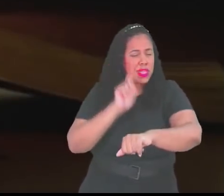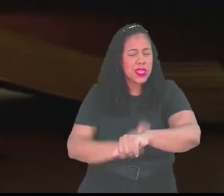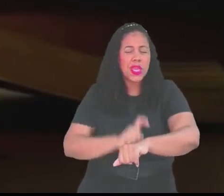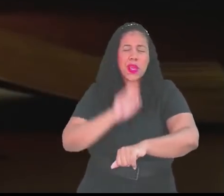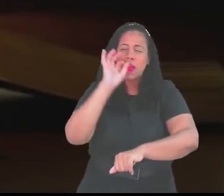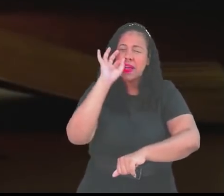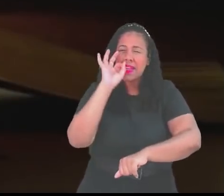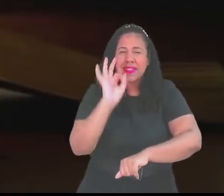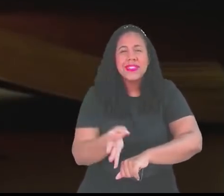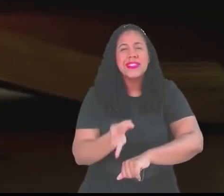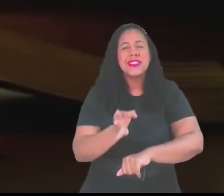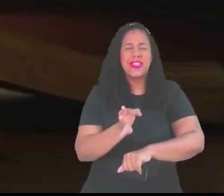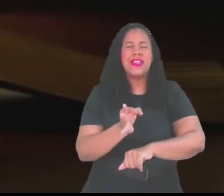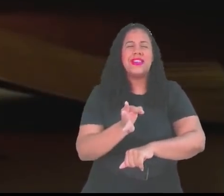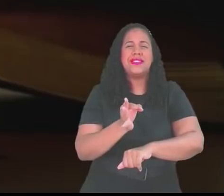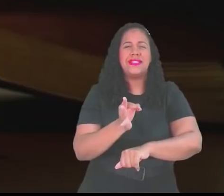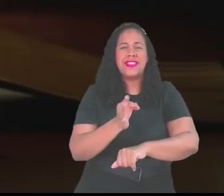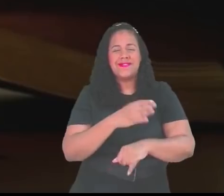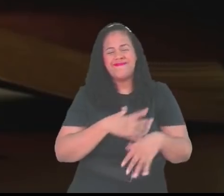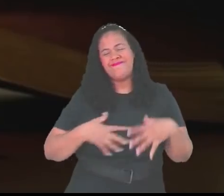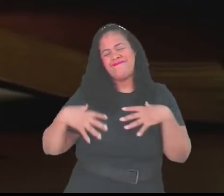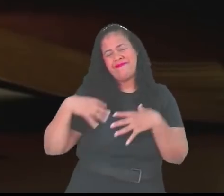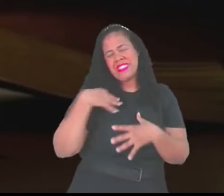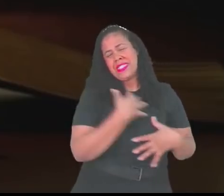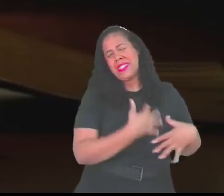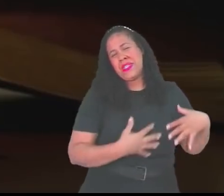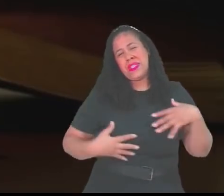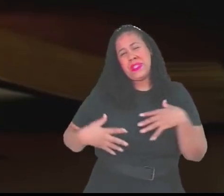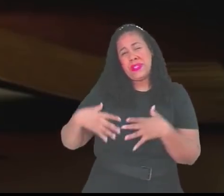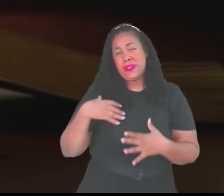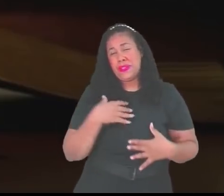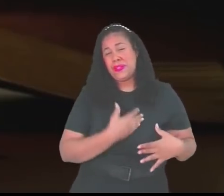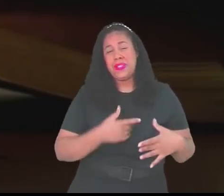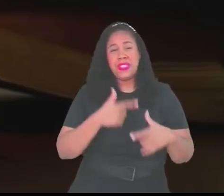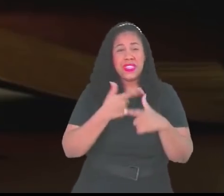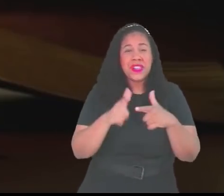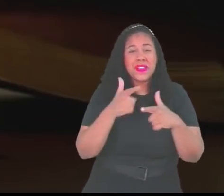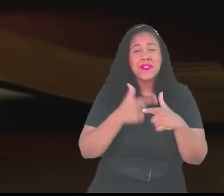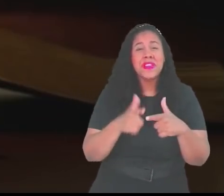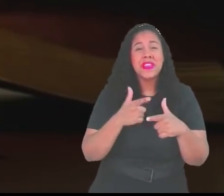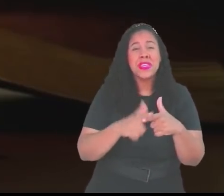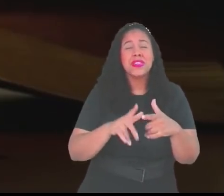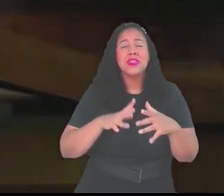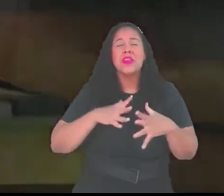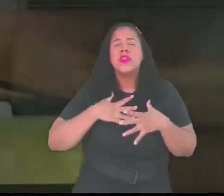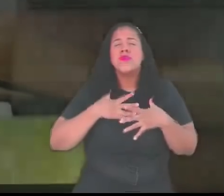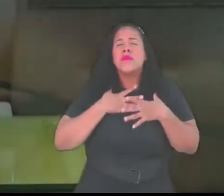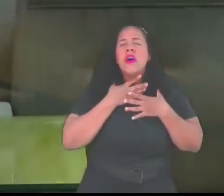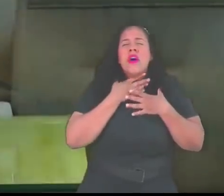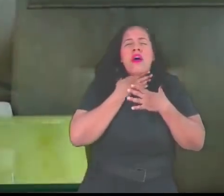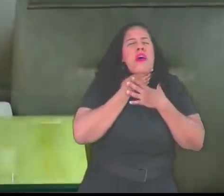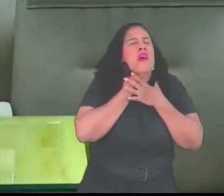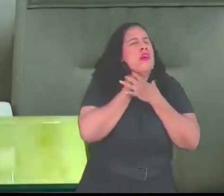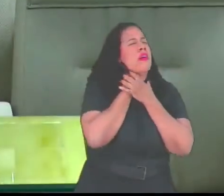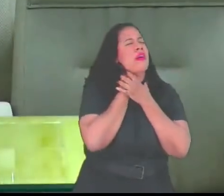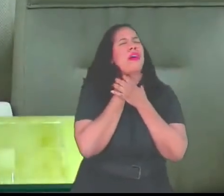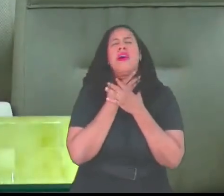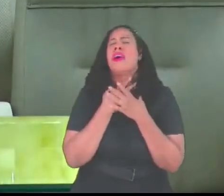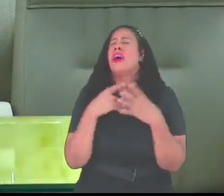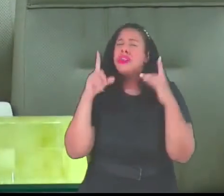bem presente na onde? Na angústia, na hora do sufocamento, na hora